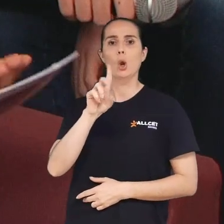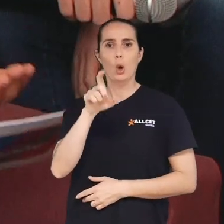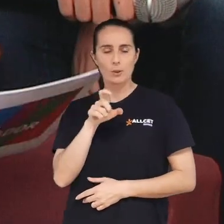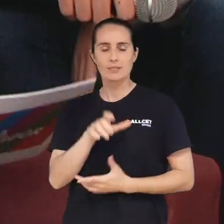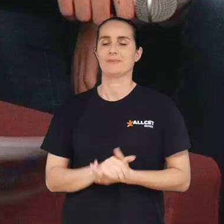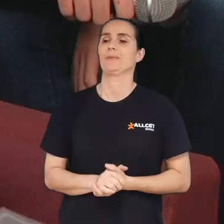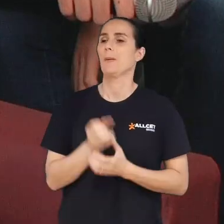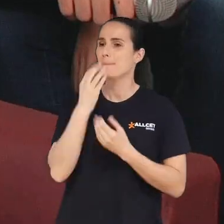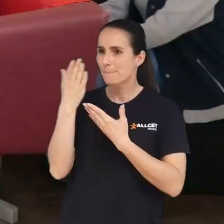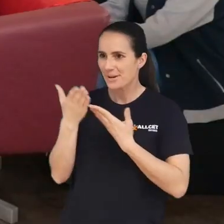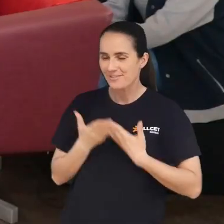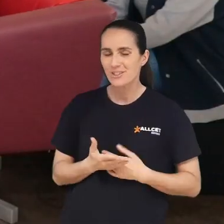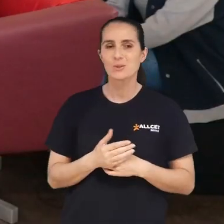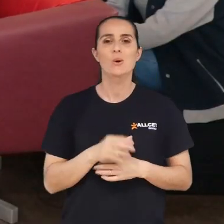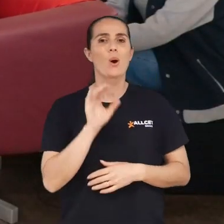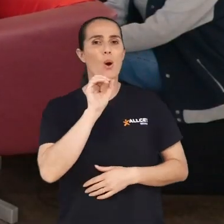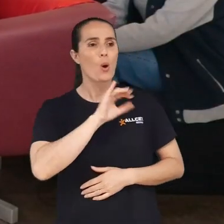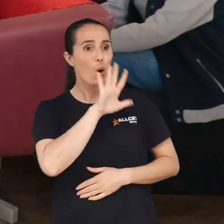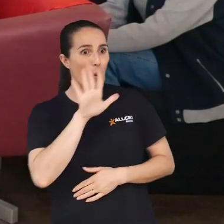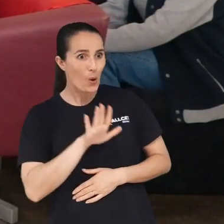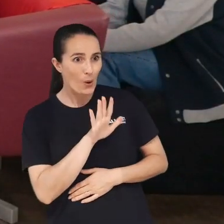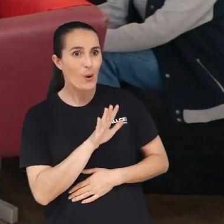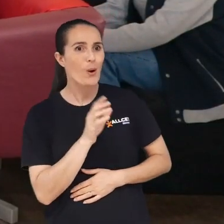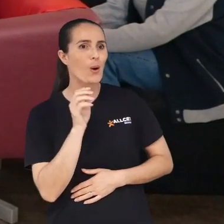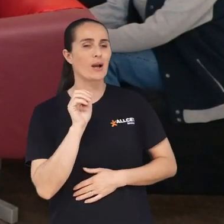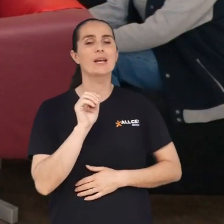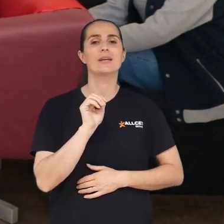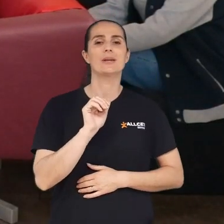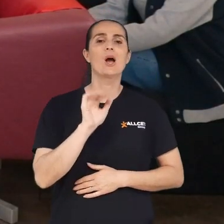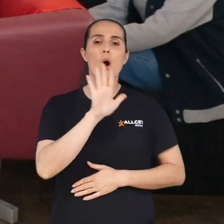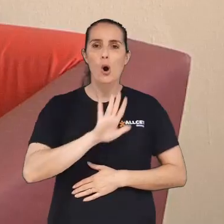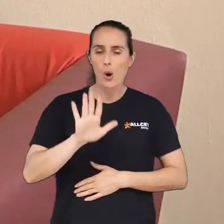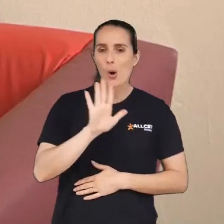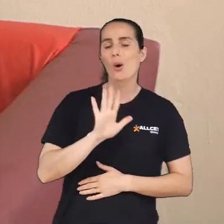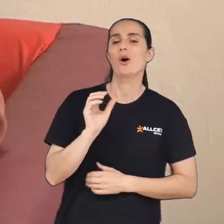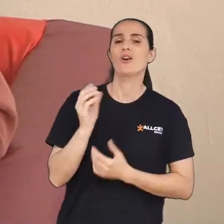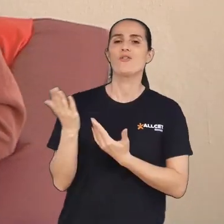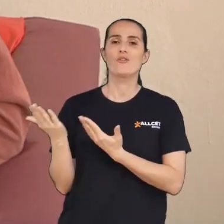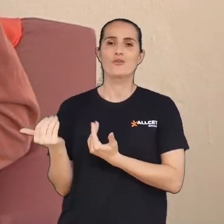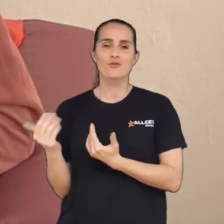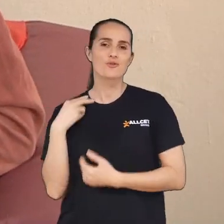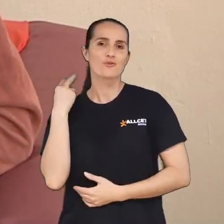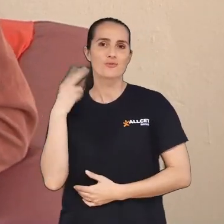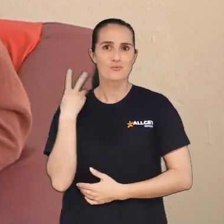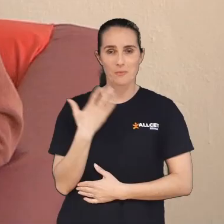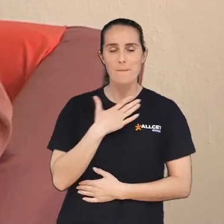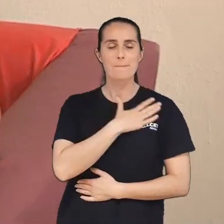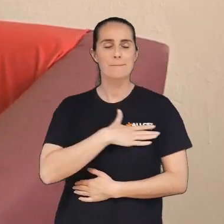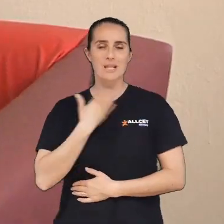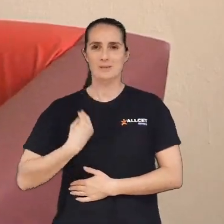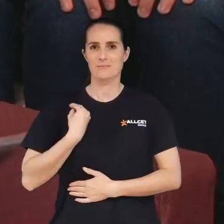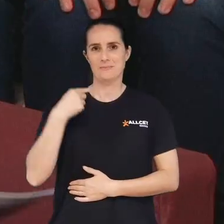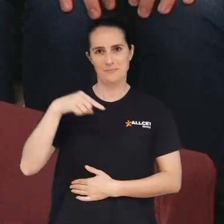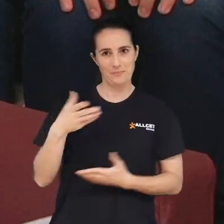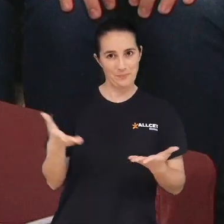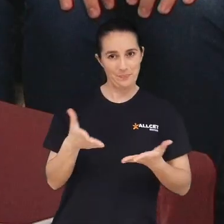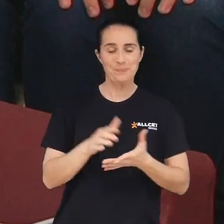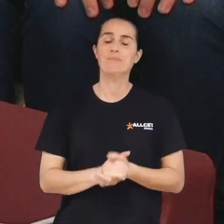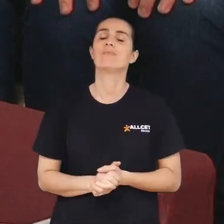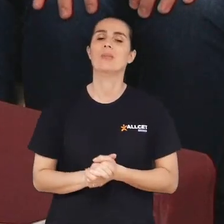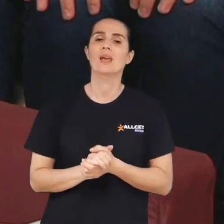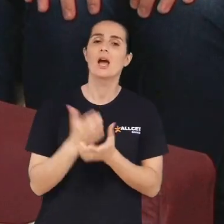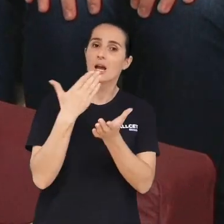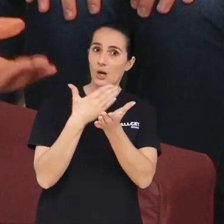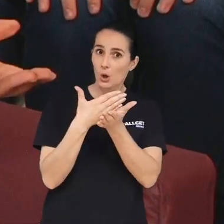Vereador, seja bem-vindo. Olá, André. Olá, vereadoras, vereadores mirins, um prazer estar aqui com vocês hoje.